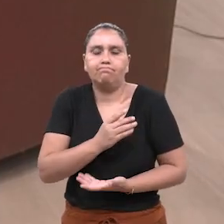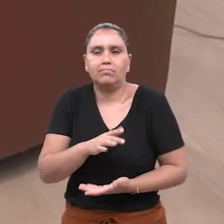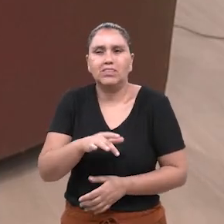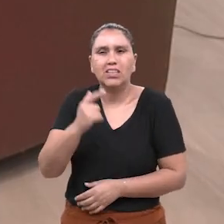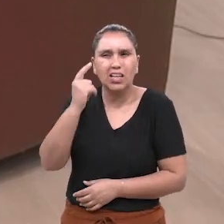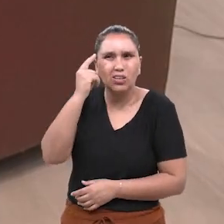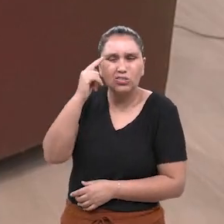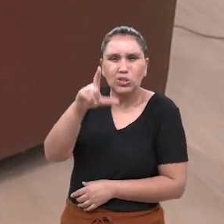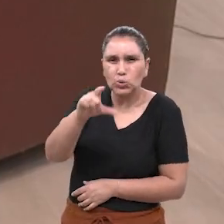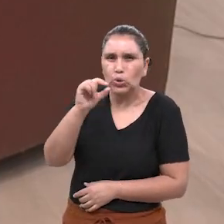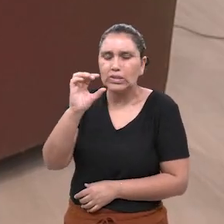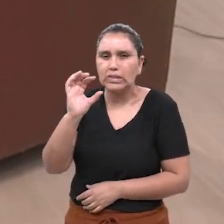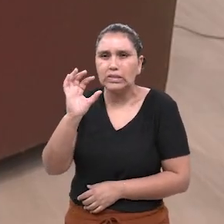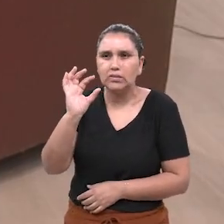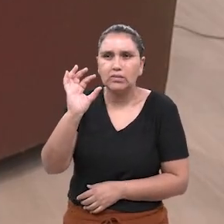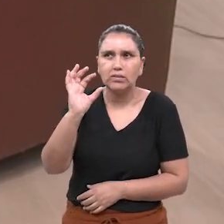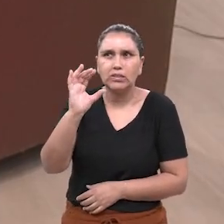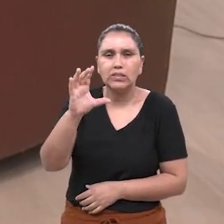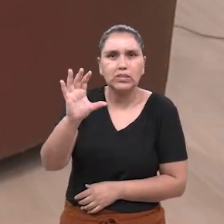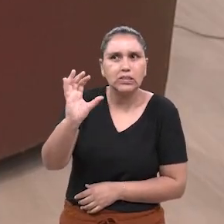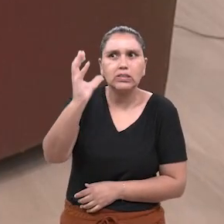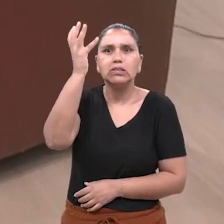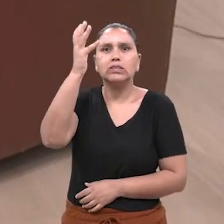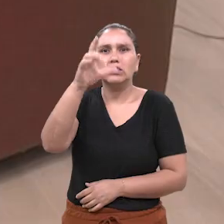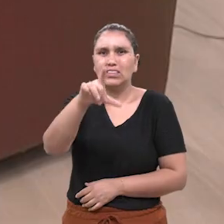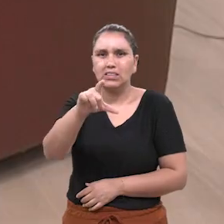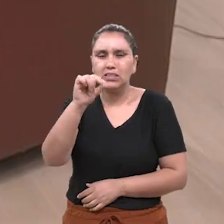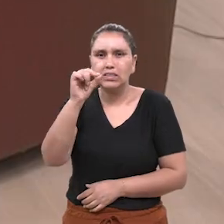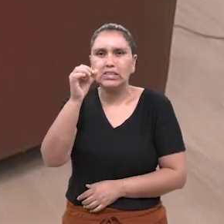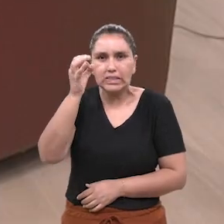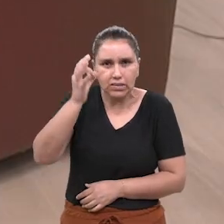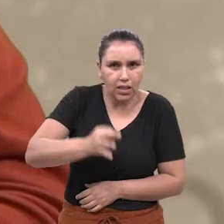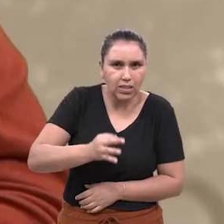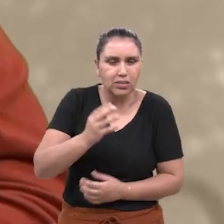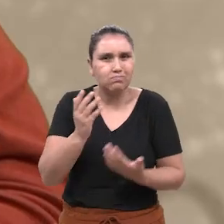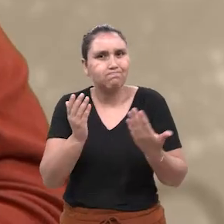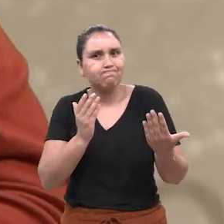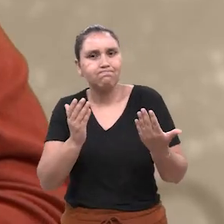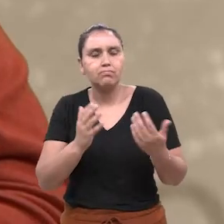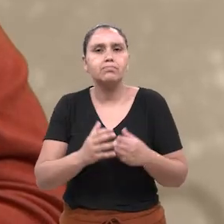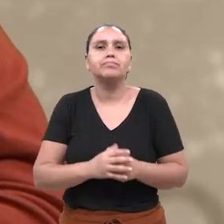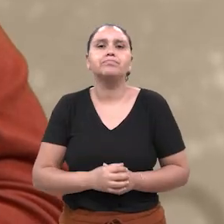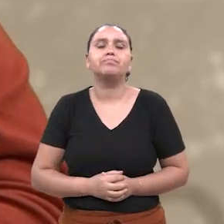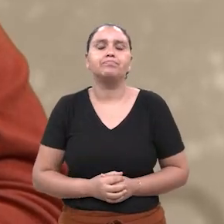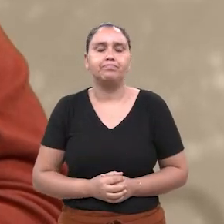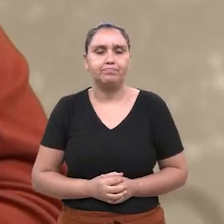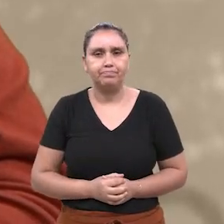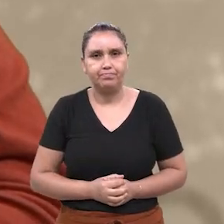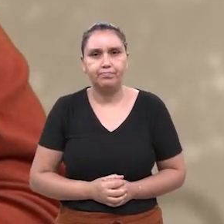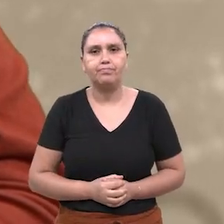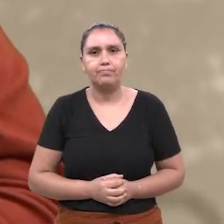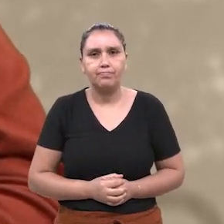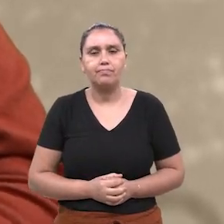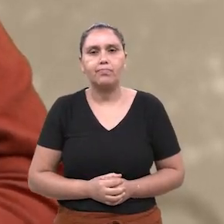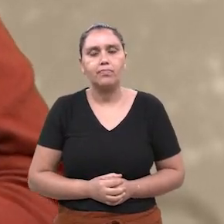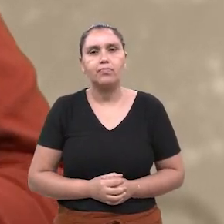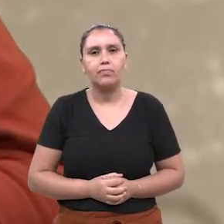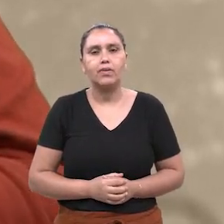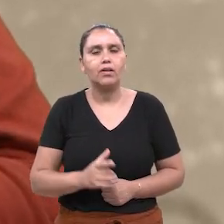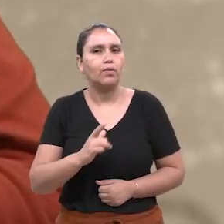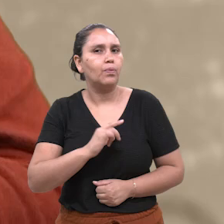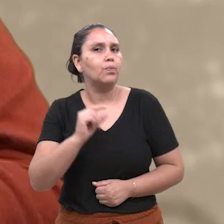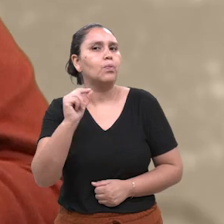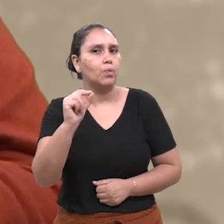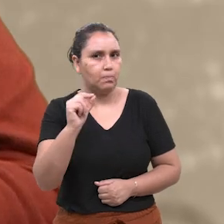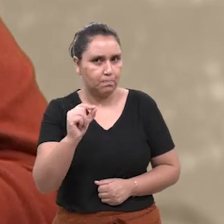incerteza, será que eu tomei a decisão certa, fiz a coisa certa? Cris, eu acho que todas as decisões, eu tenho